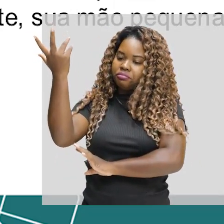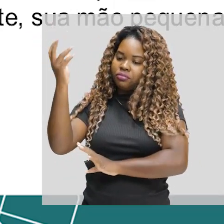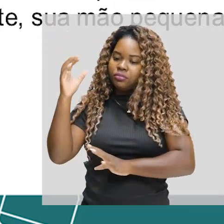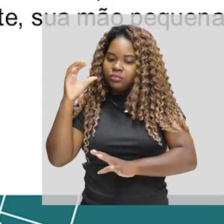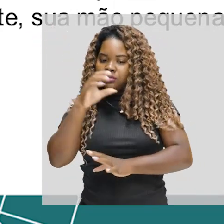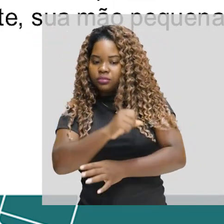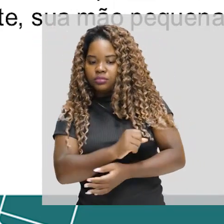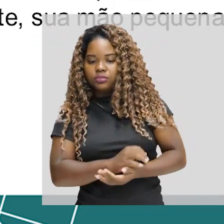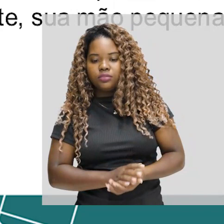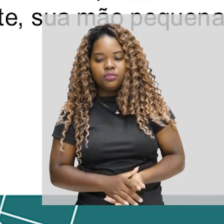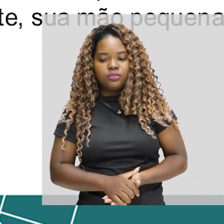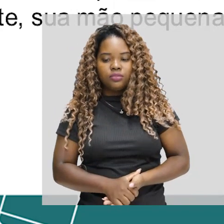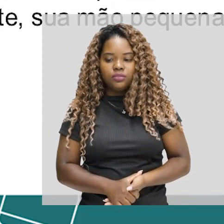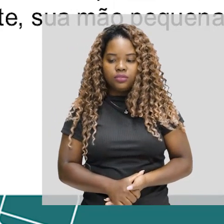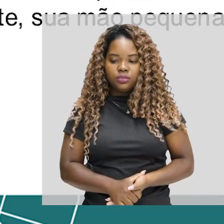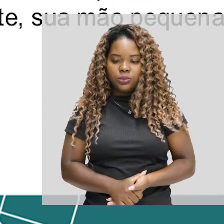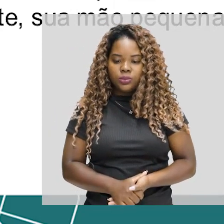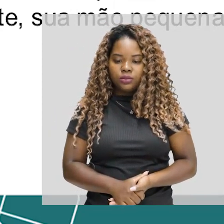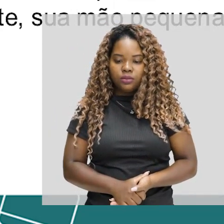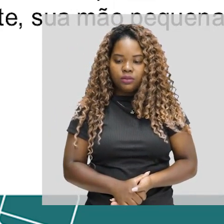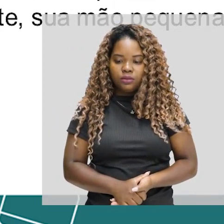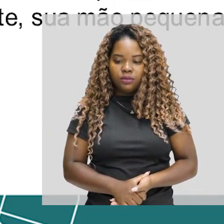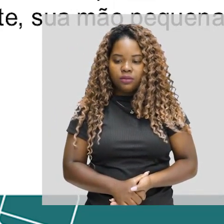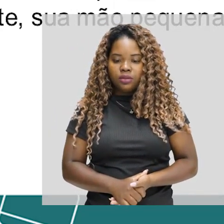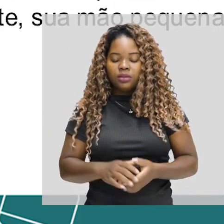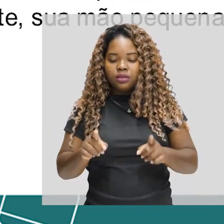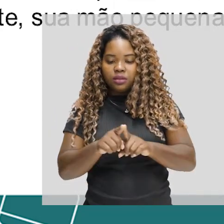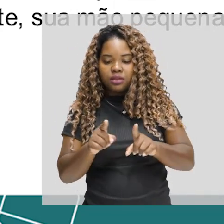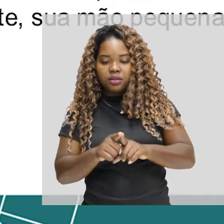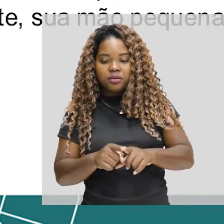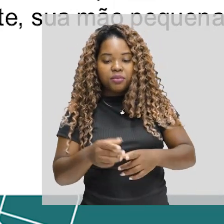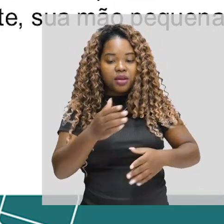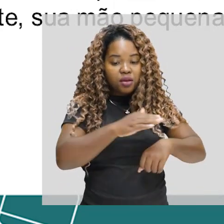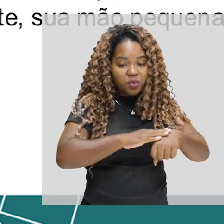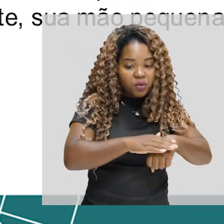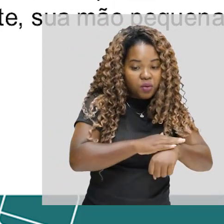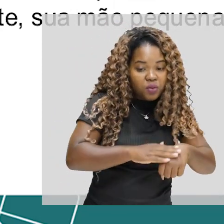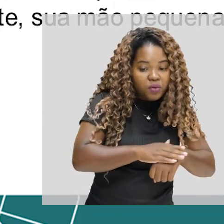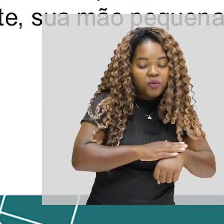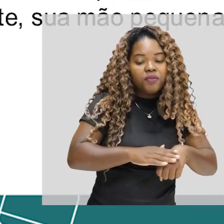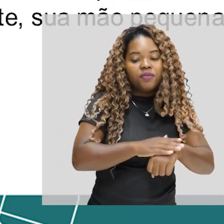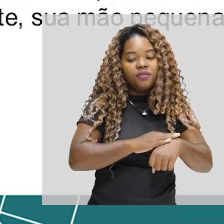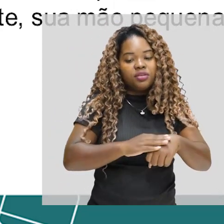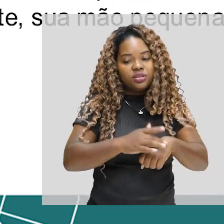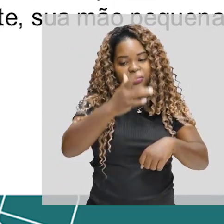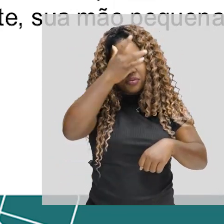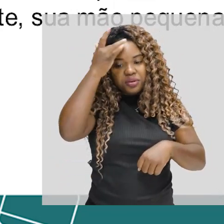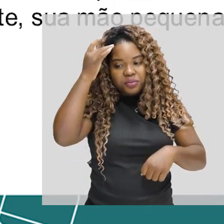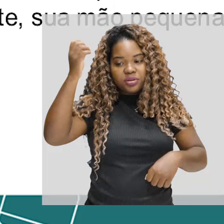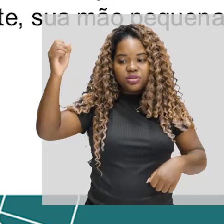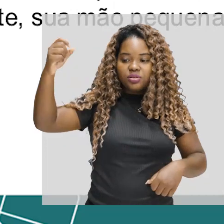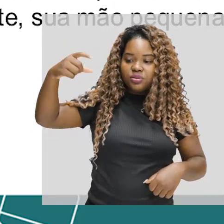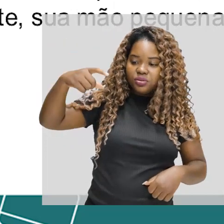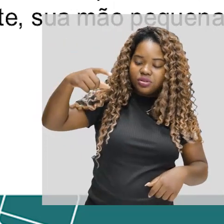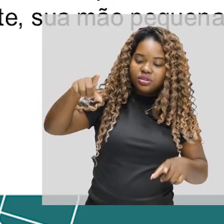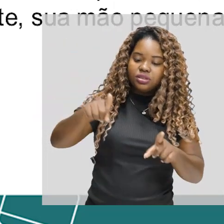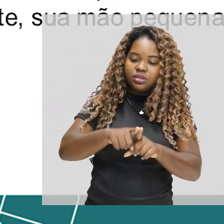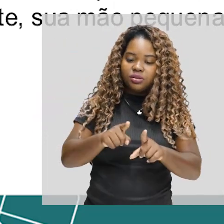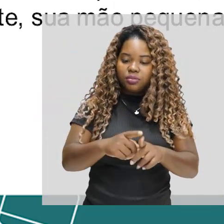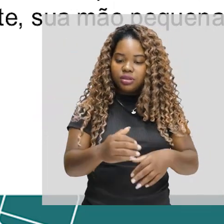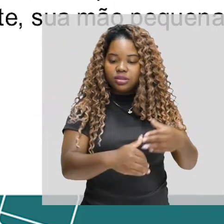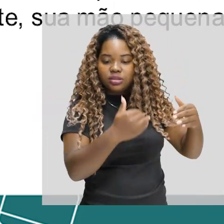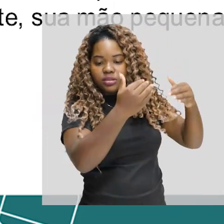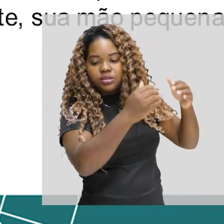rápida conversa com o cobrador de luz. Crescia a água enchendo o tanque, cresciam os seus